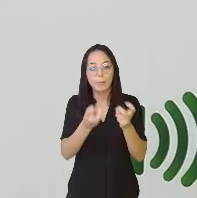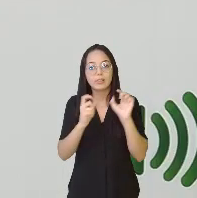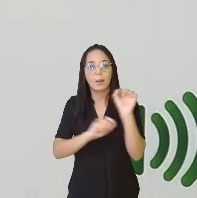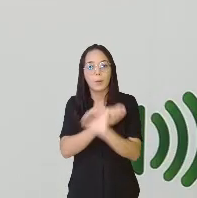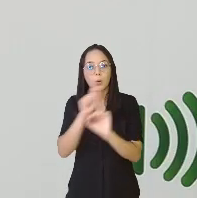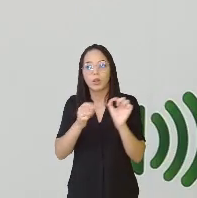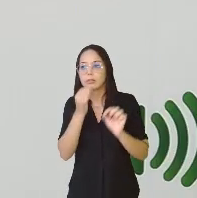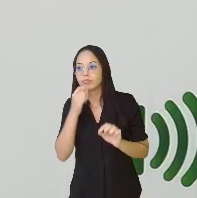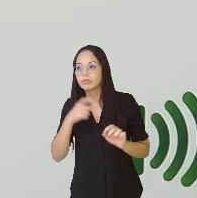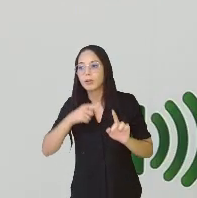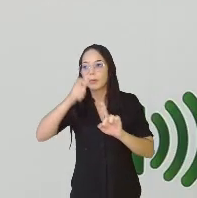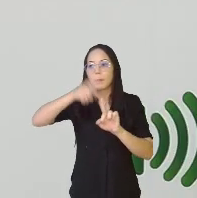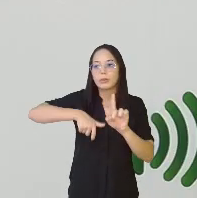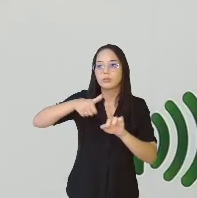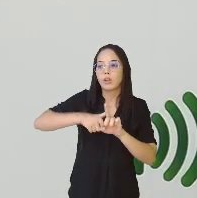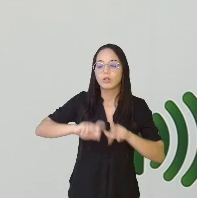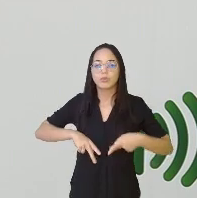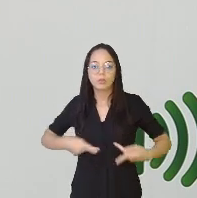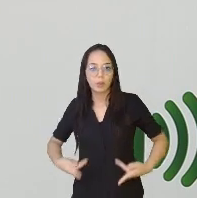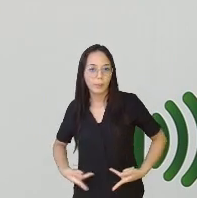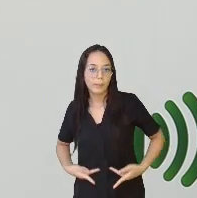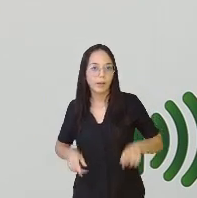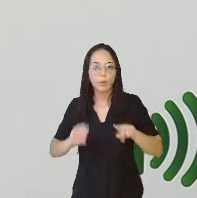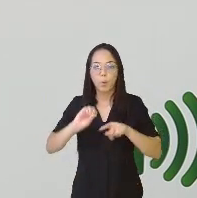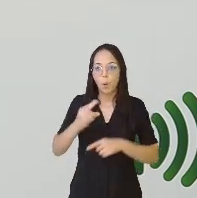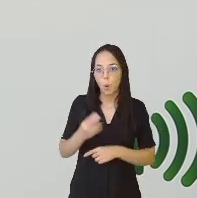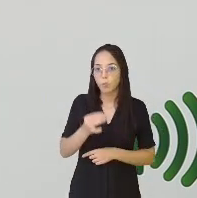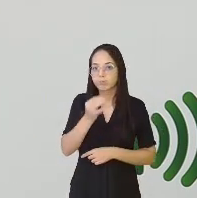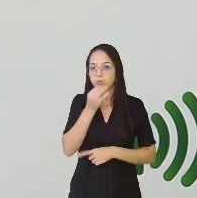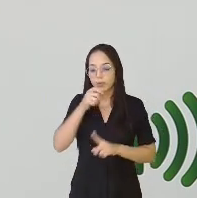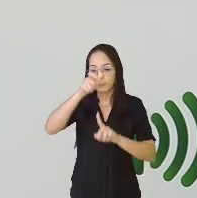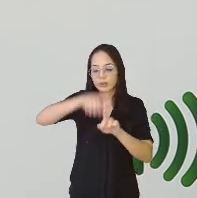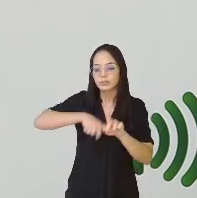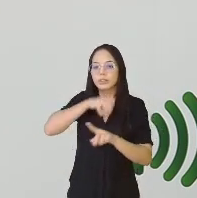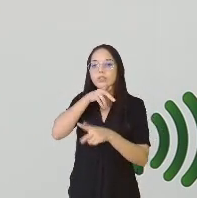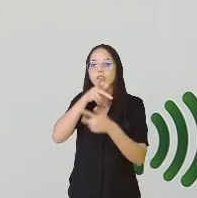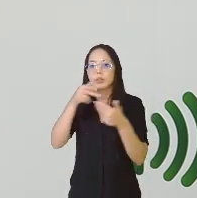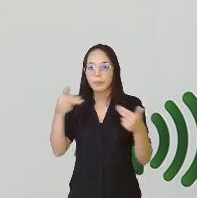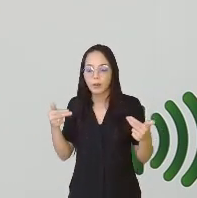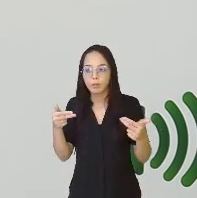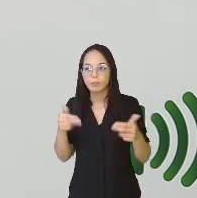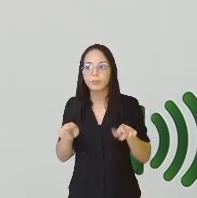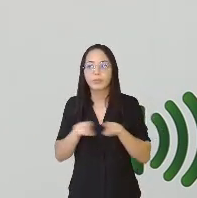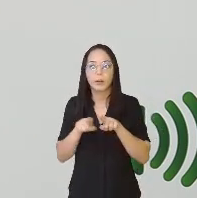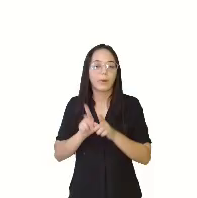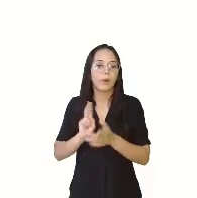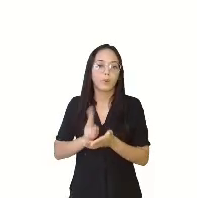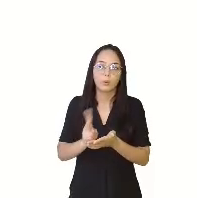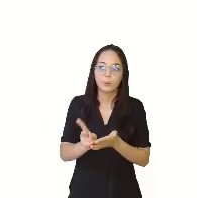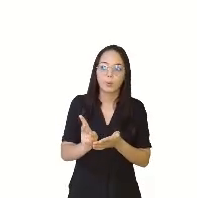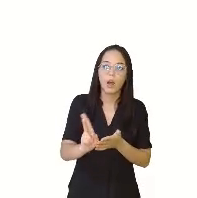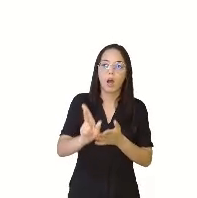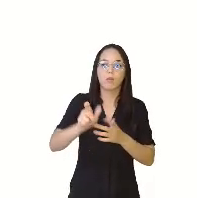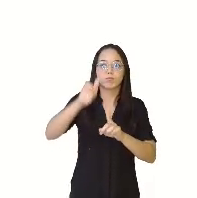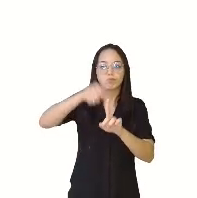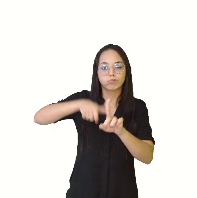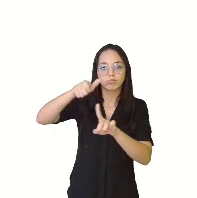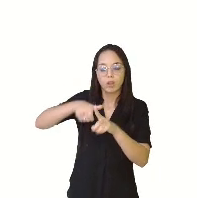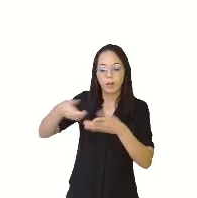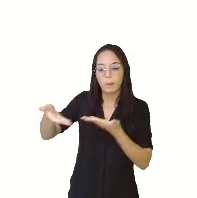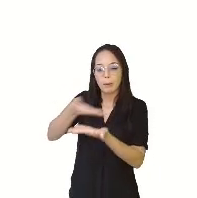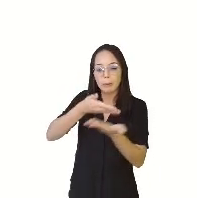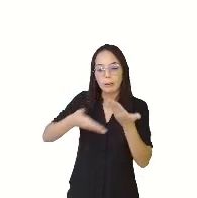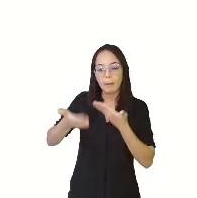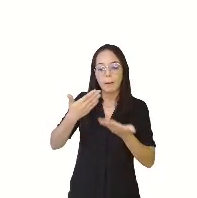tanto tem personagem ser humano, como tem o personagem animal, tá certo? E aí vai seguindo, as personagens vão